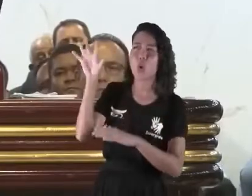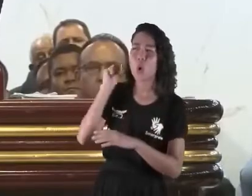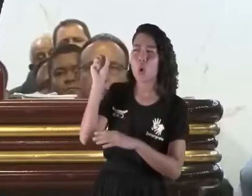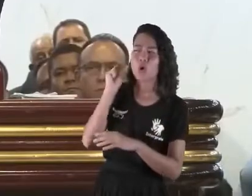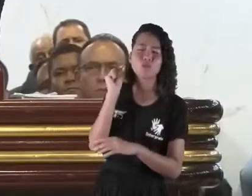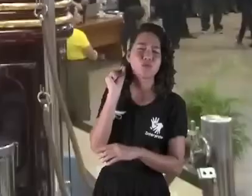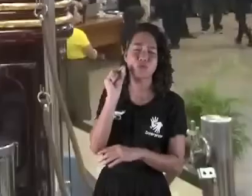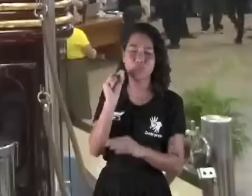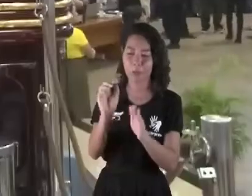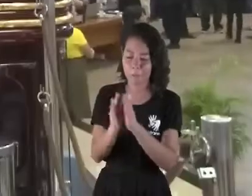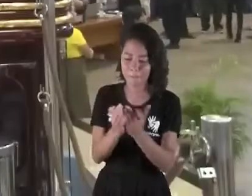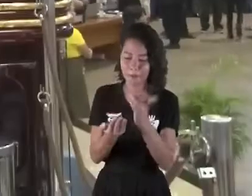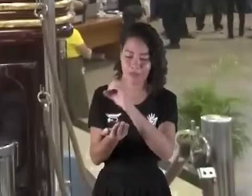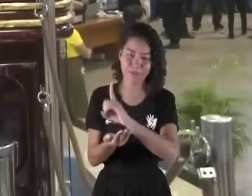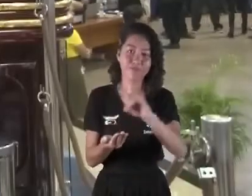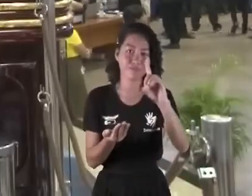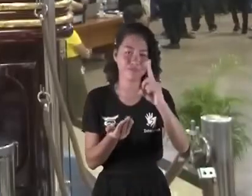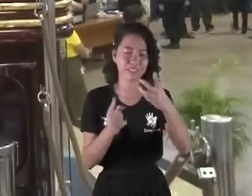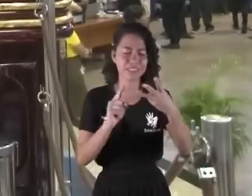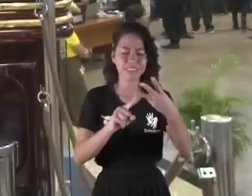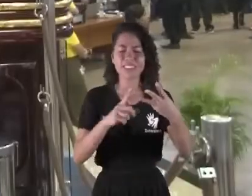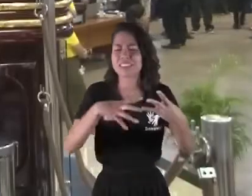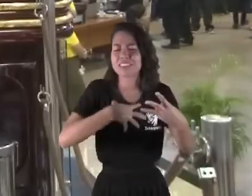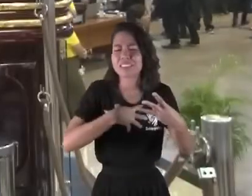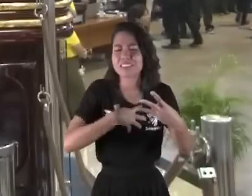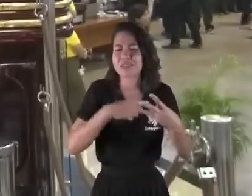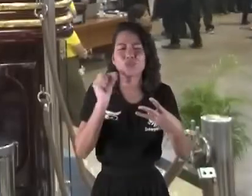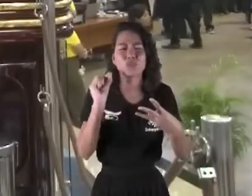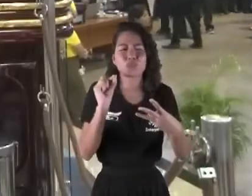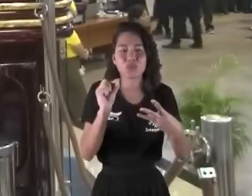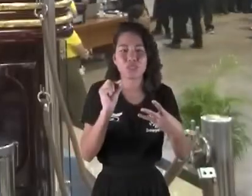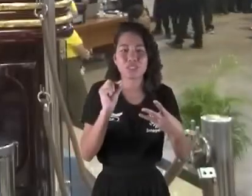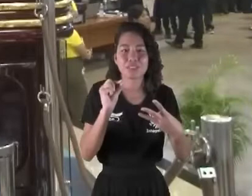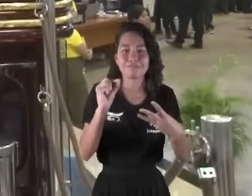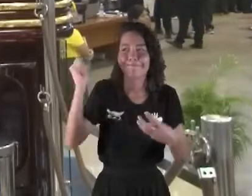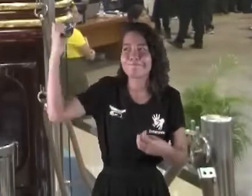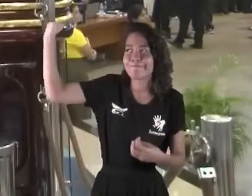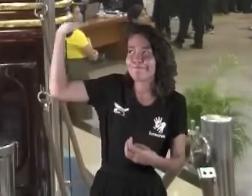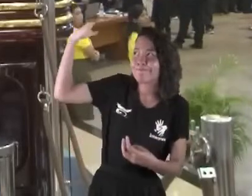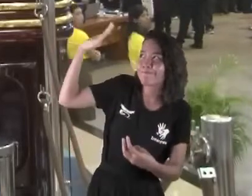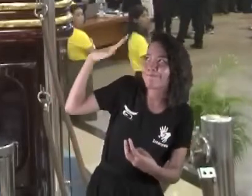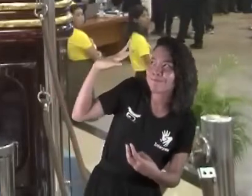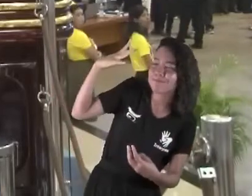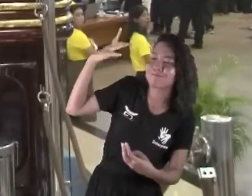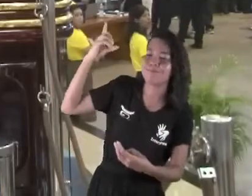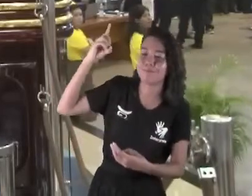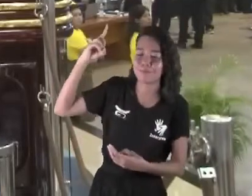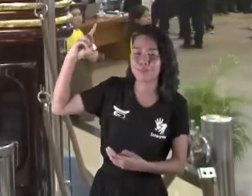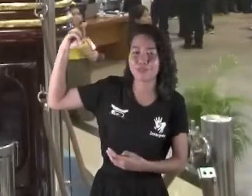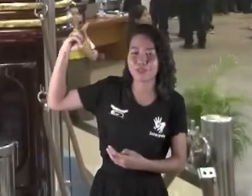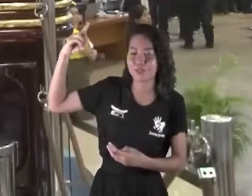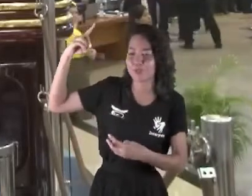Deus. E o que ele sentiu? A mão de Deus.